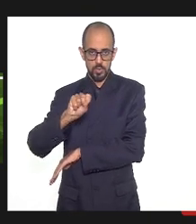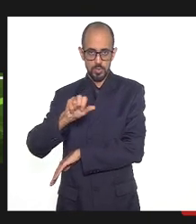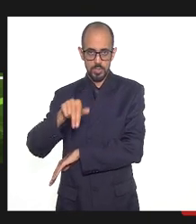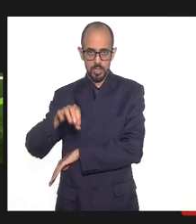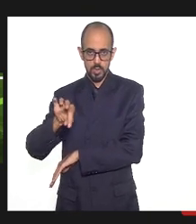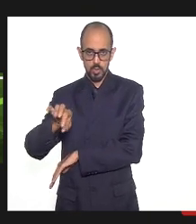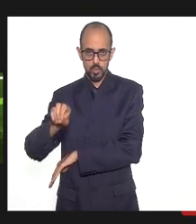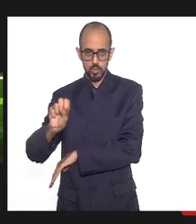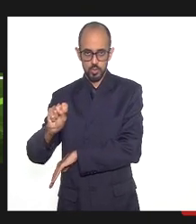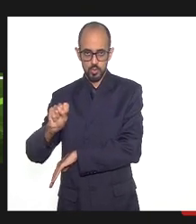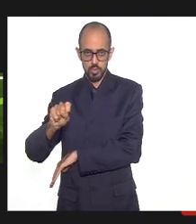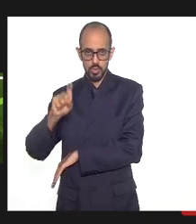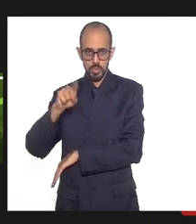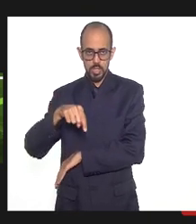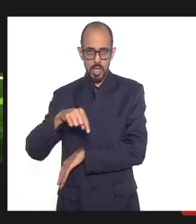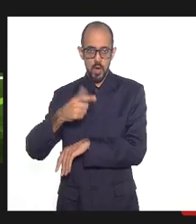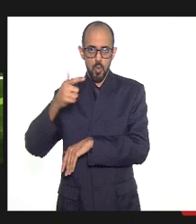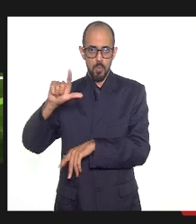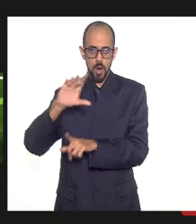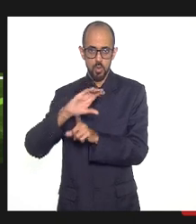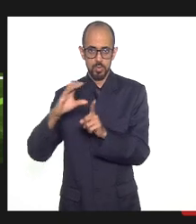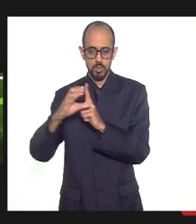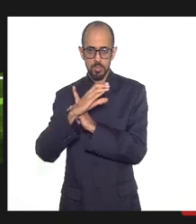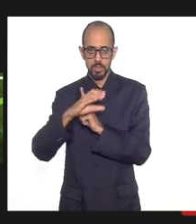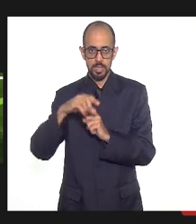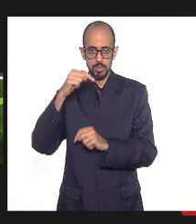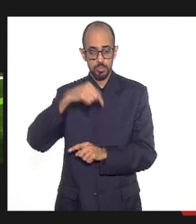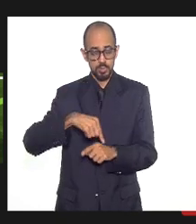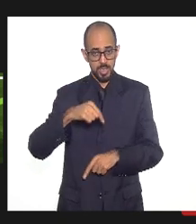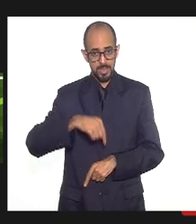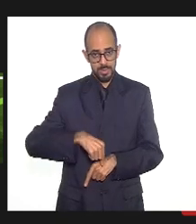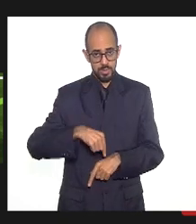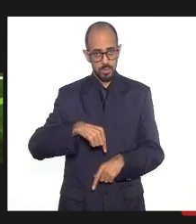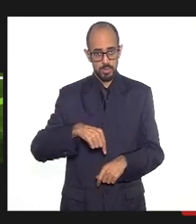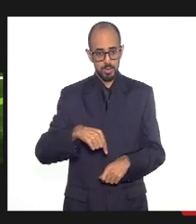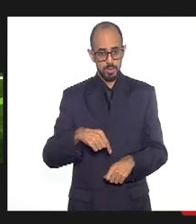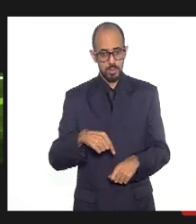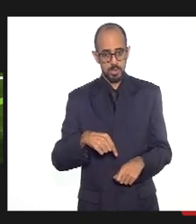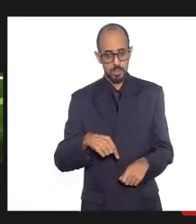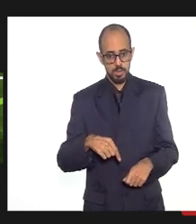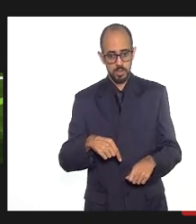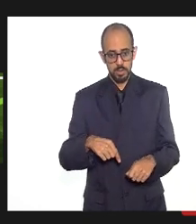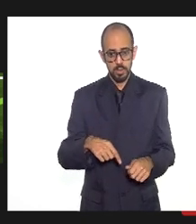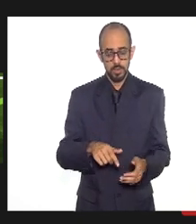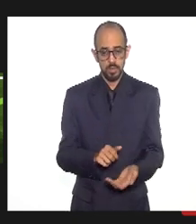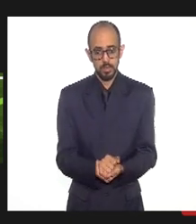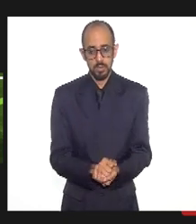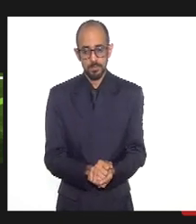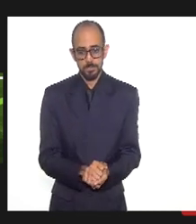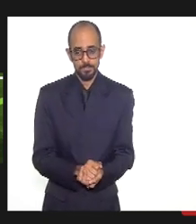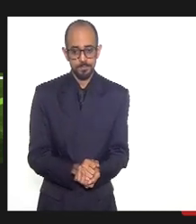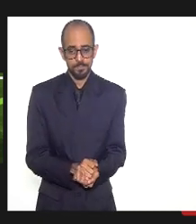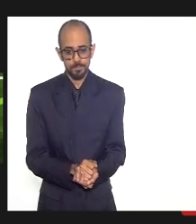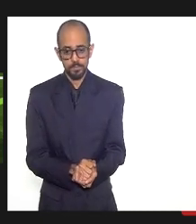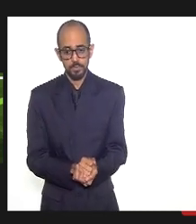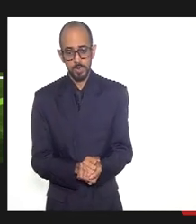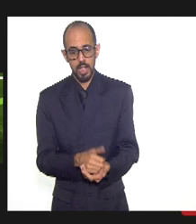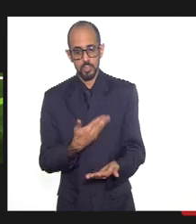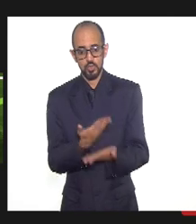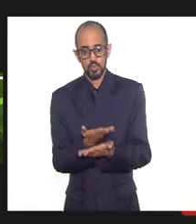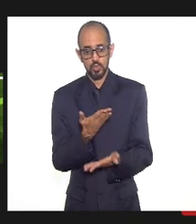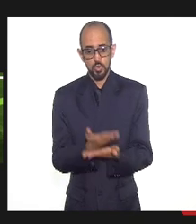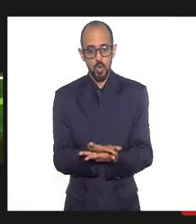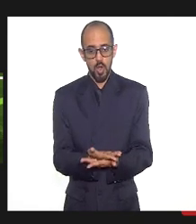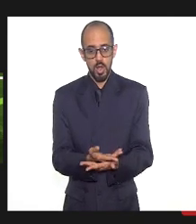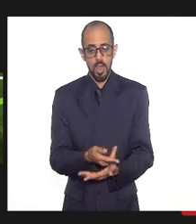outra comunidade, estudar, porque a Áurea Pires, a escola no qual eu trabalho, ela é escola de